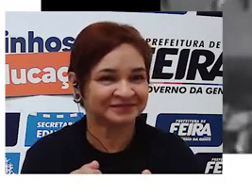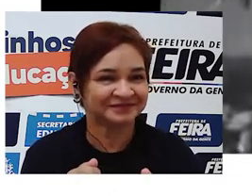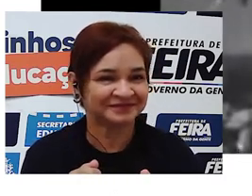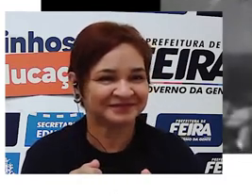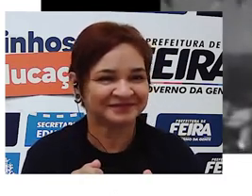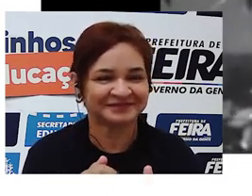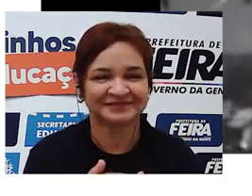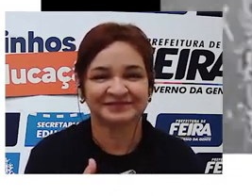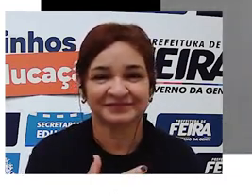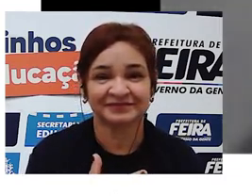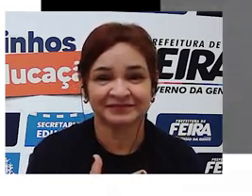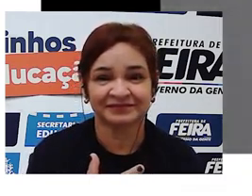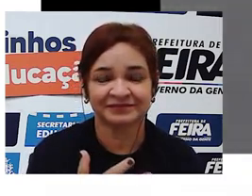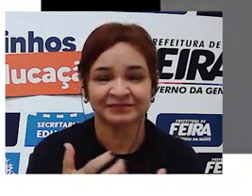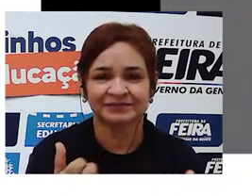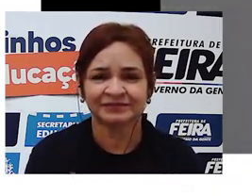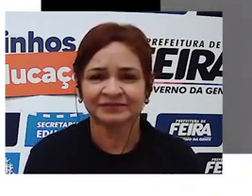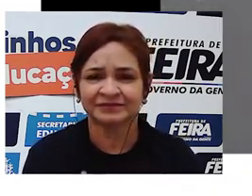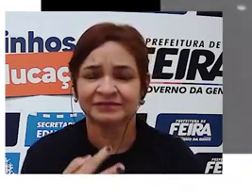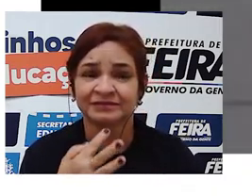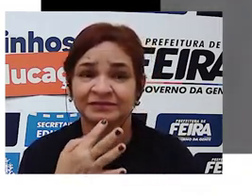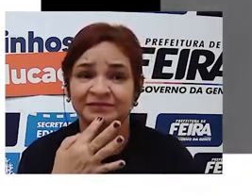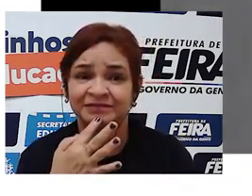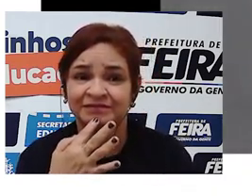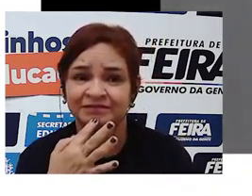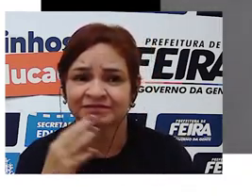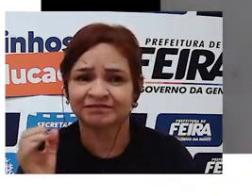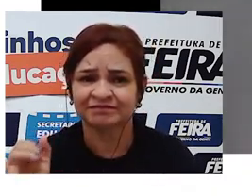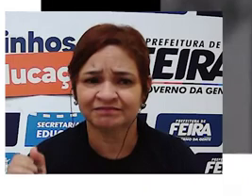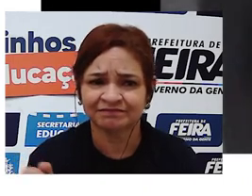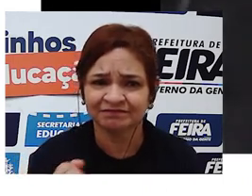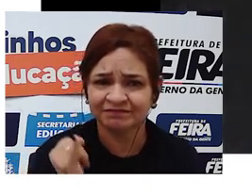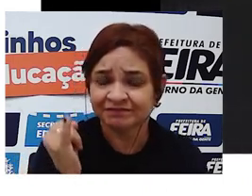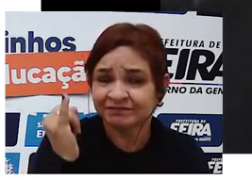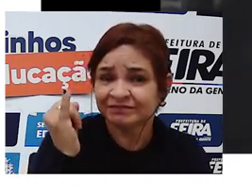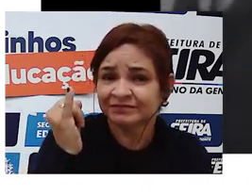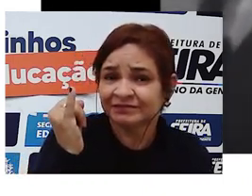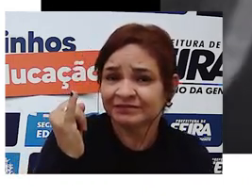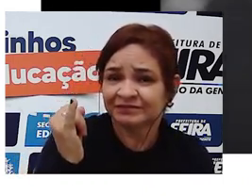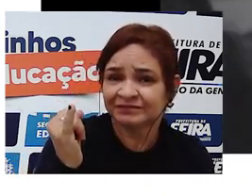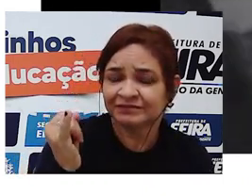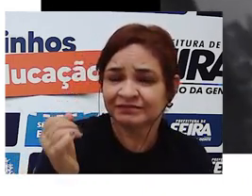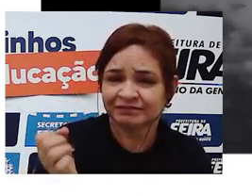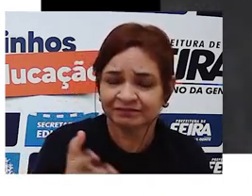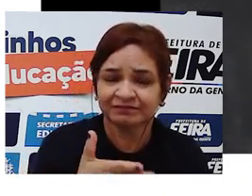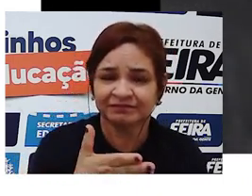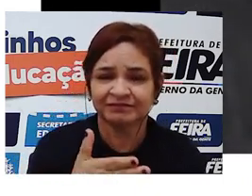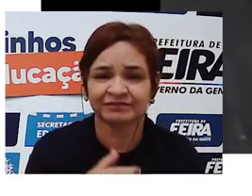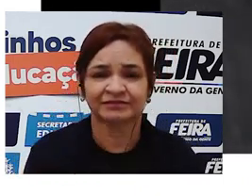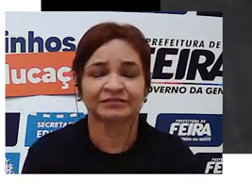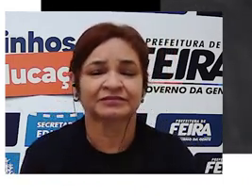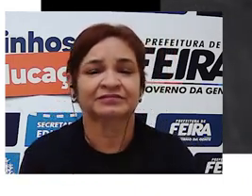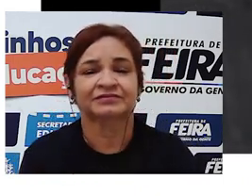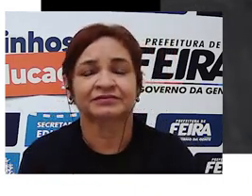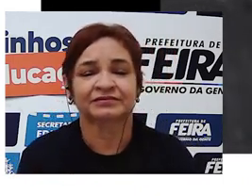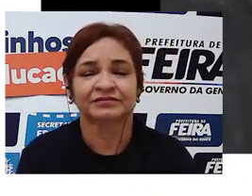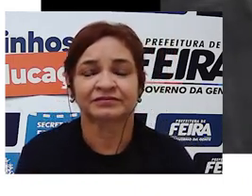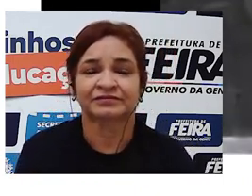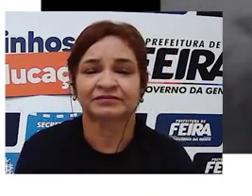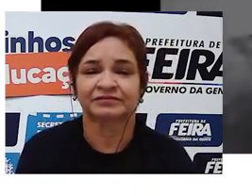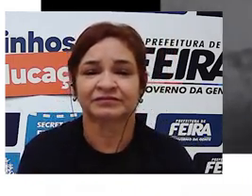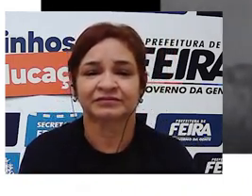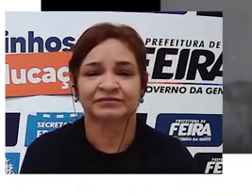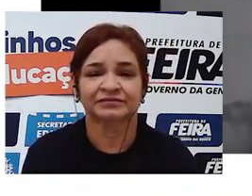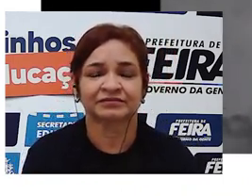comigo agora conhecer uma grandiosa obra, uma espetacular obra do Departamento Nacional de Obras de Saneamento em convênio